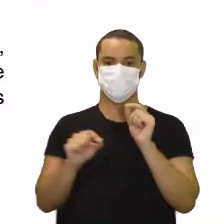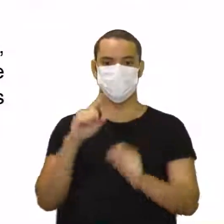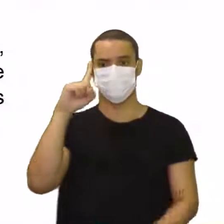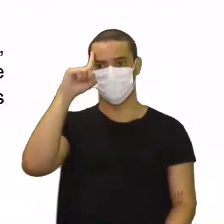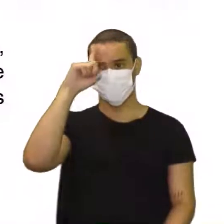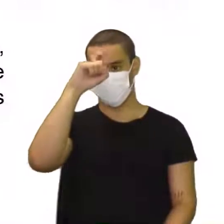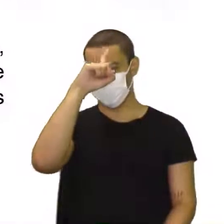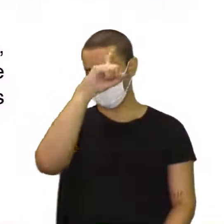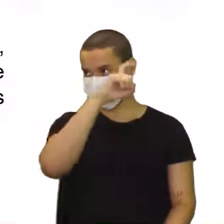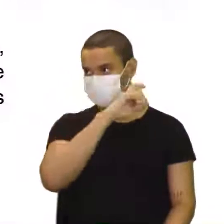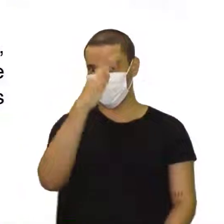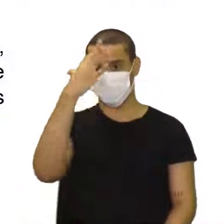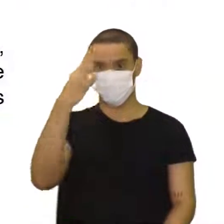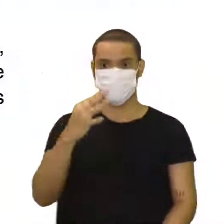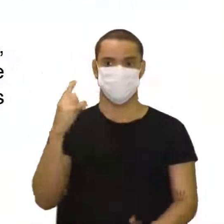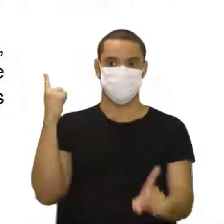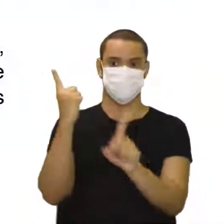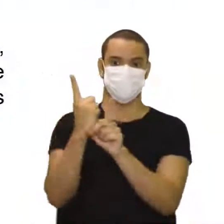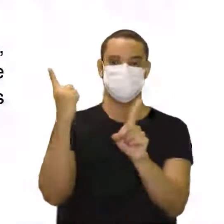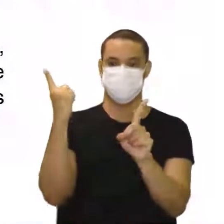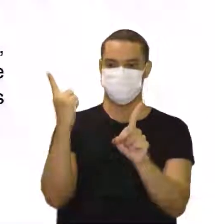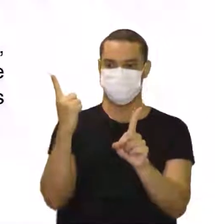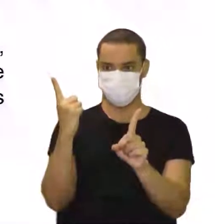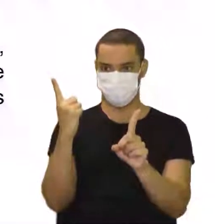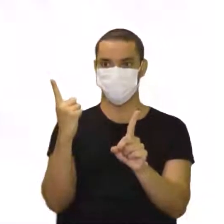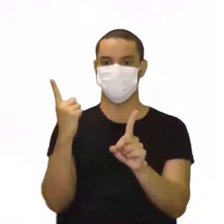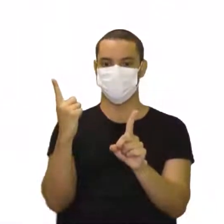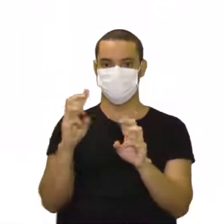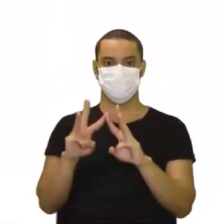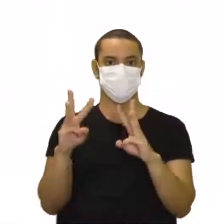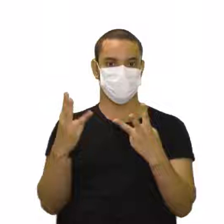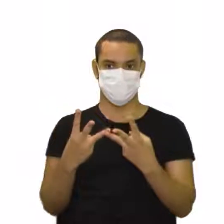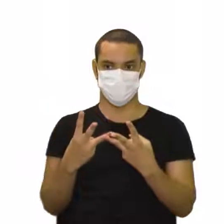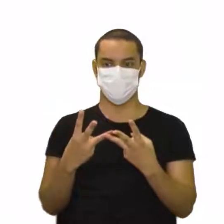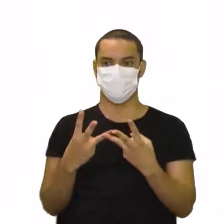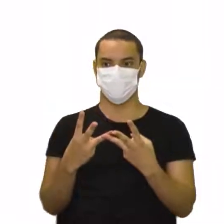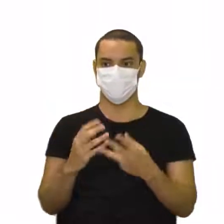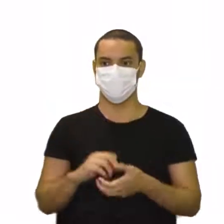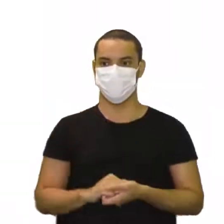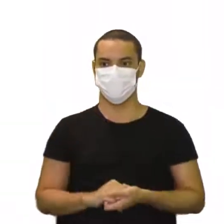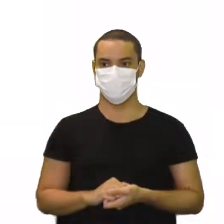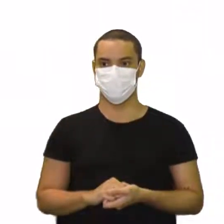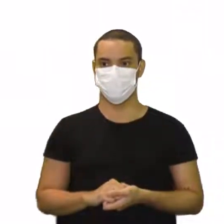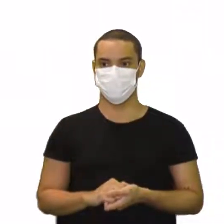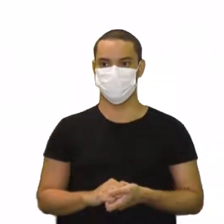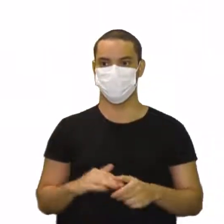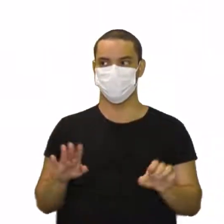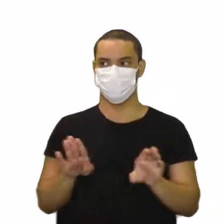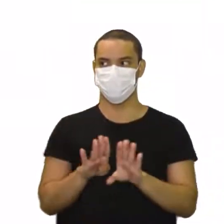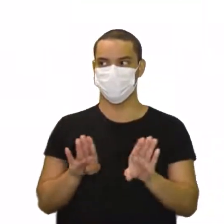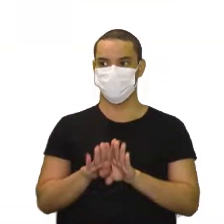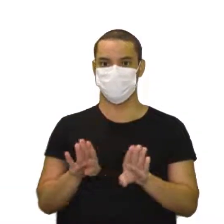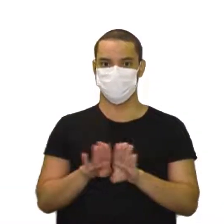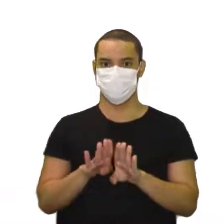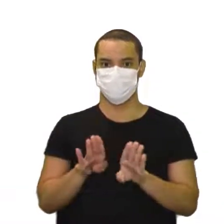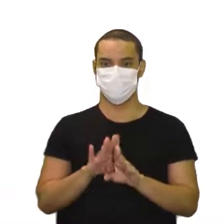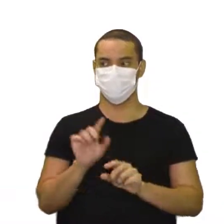muito difícil de detectar, massa muito pequena. E o mais legal aí,